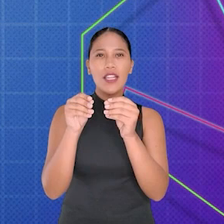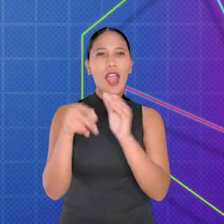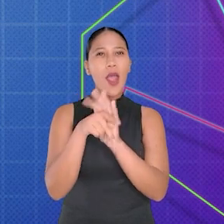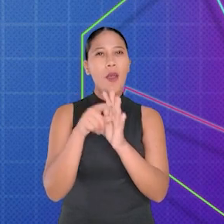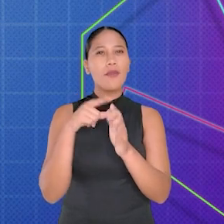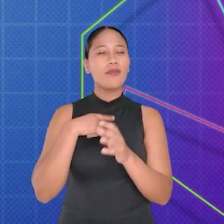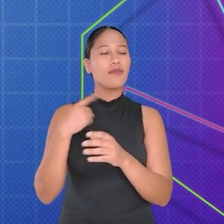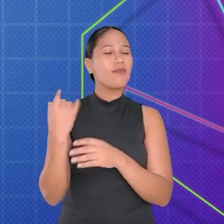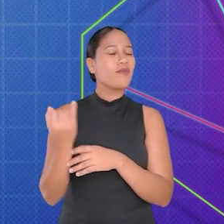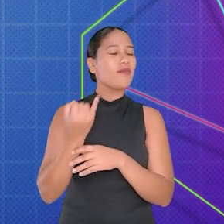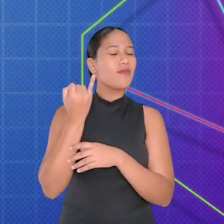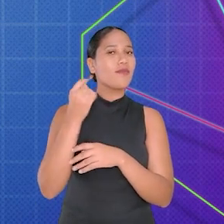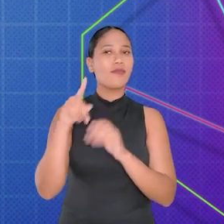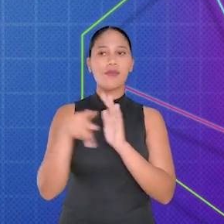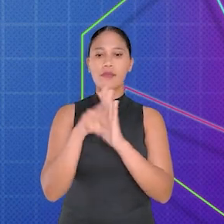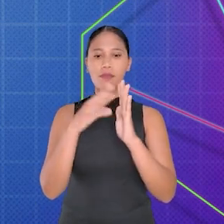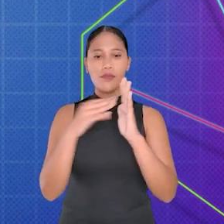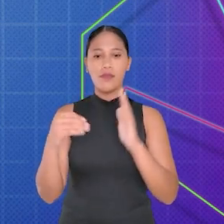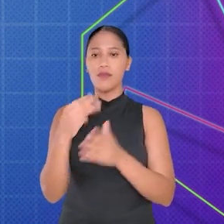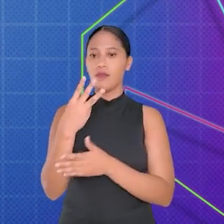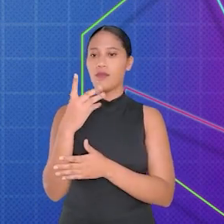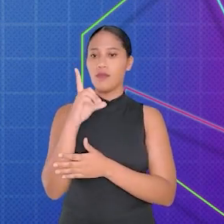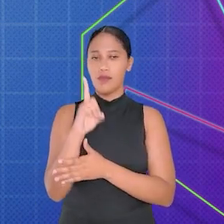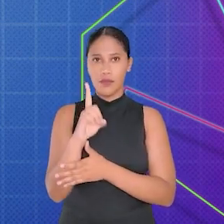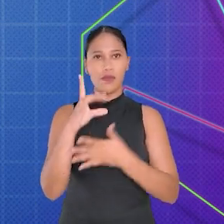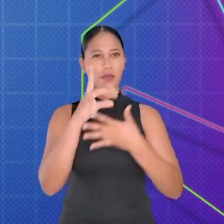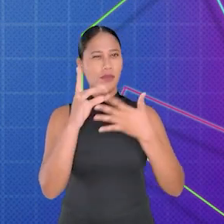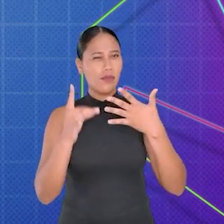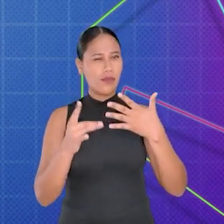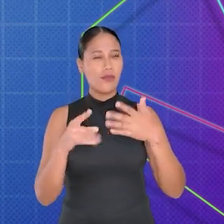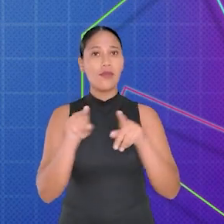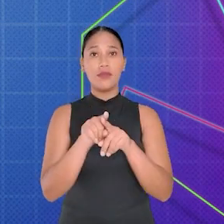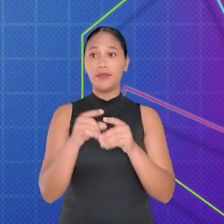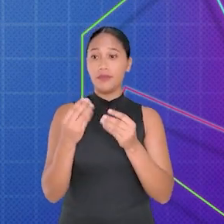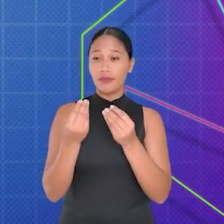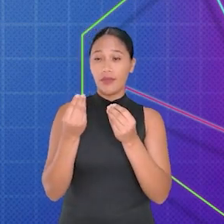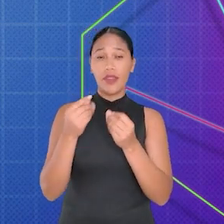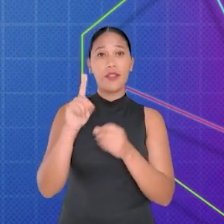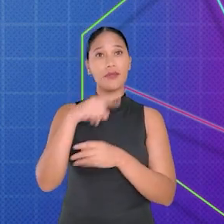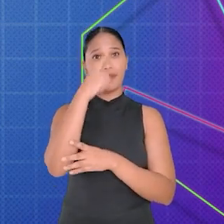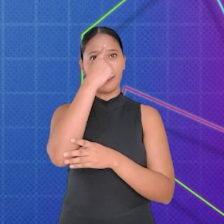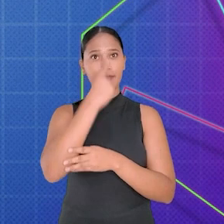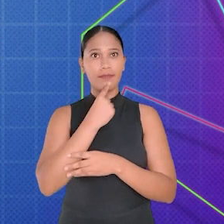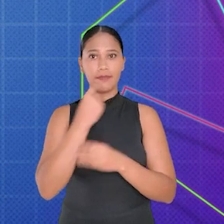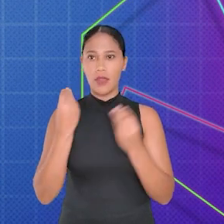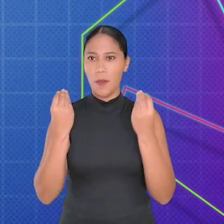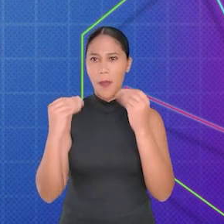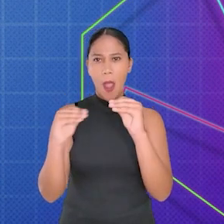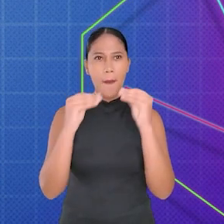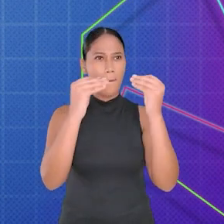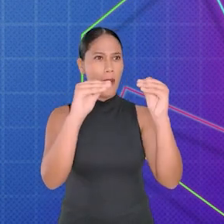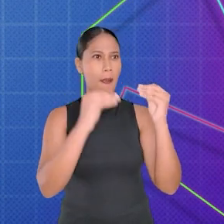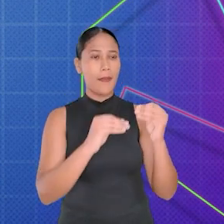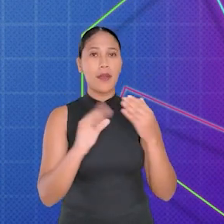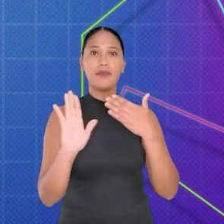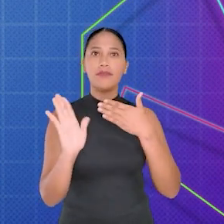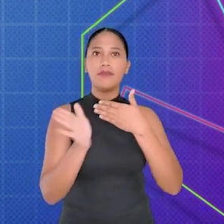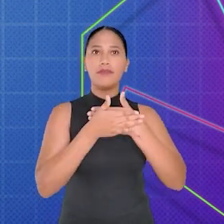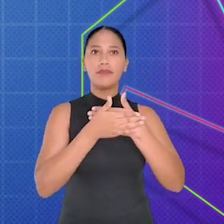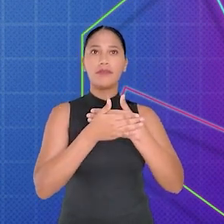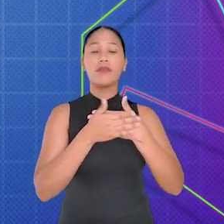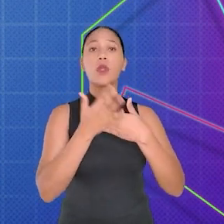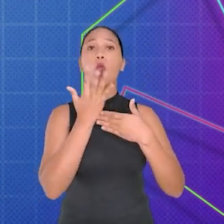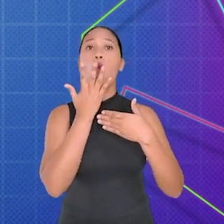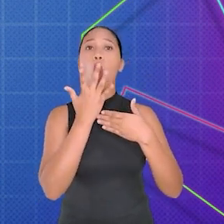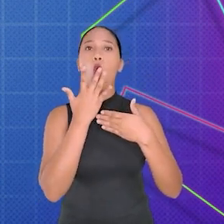As texturas são imagens que são aplicadas em objeto 3D para dar cor e padrão além de texturas, enquanto os materiais